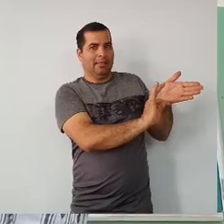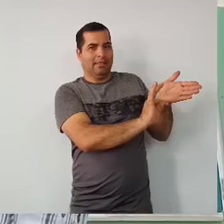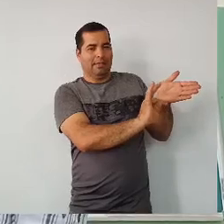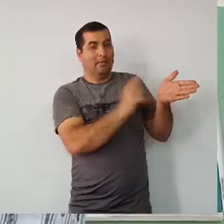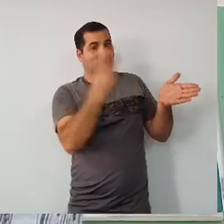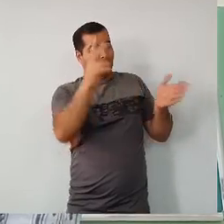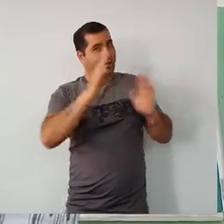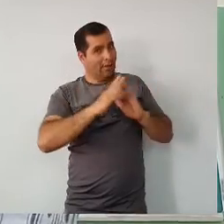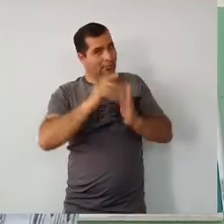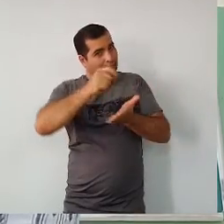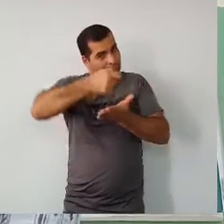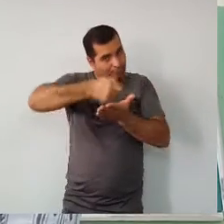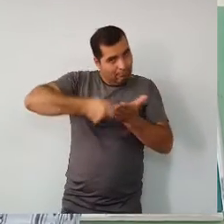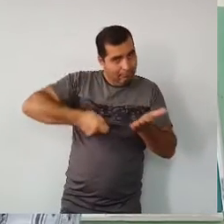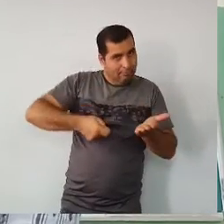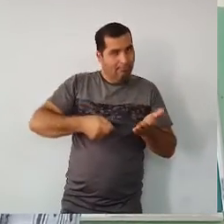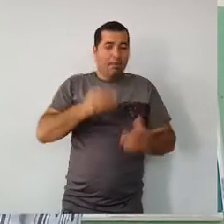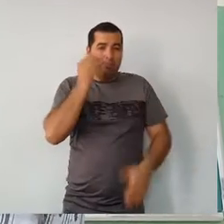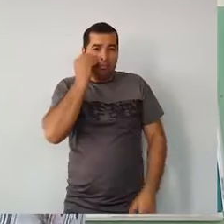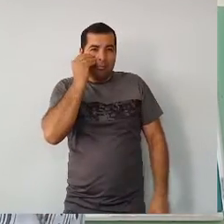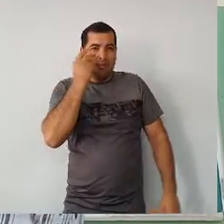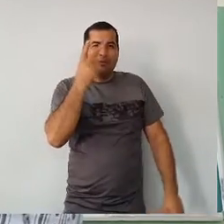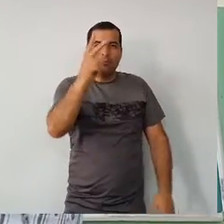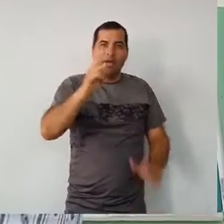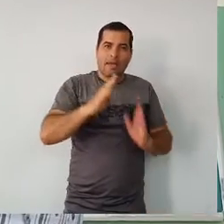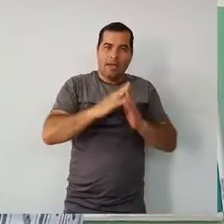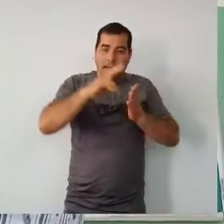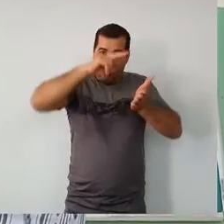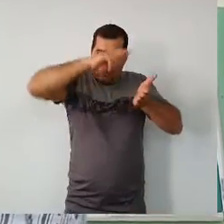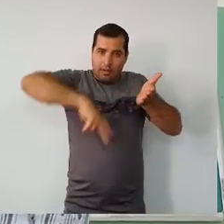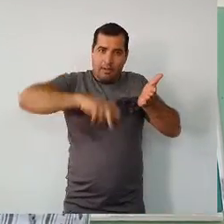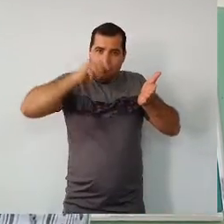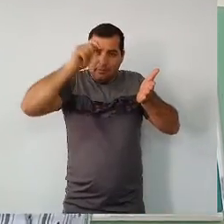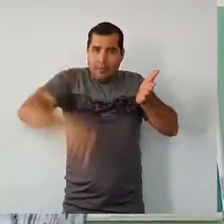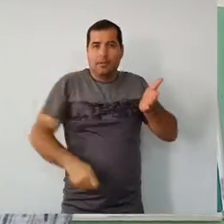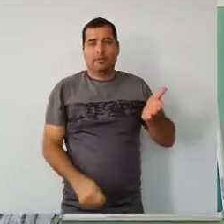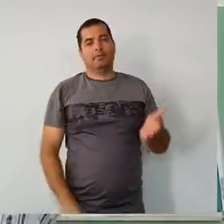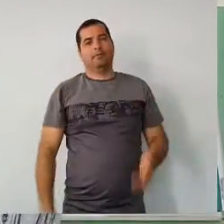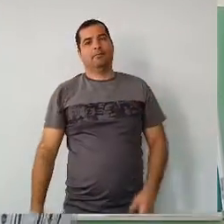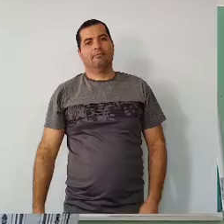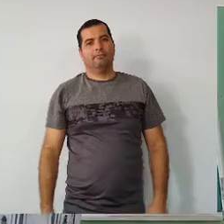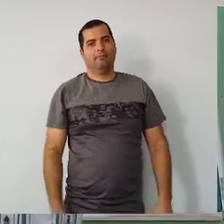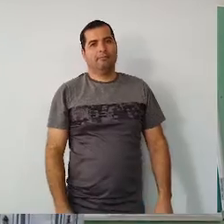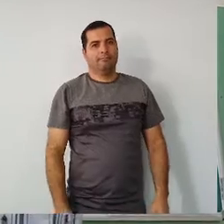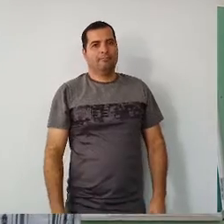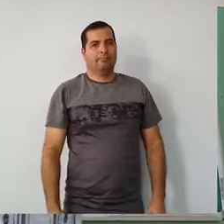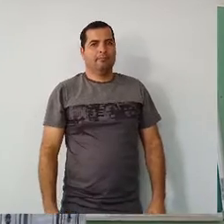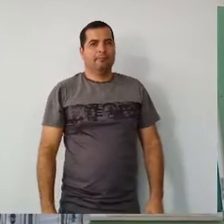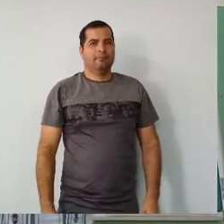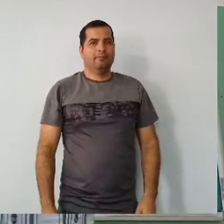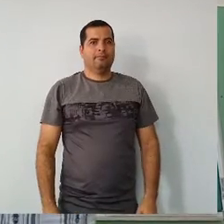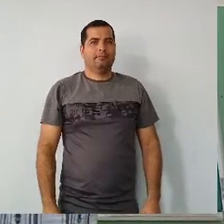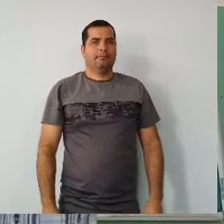Quero que você anote e que você tente fazer a leitura.